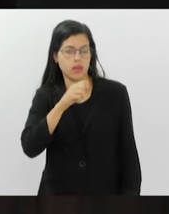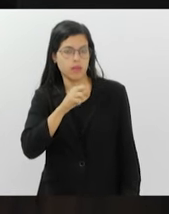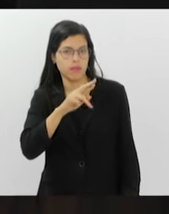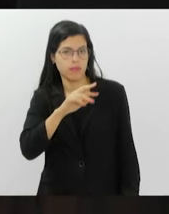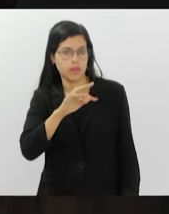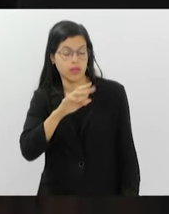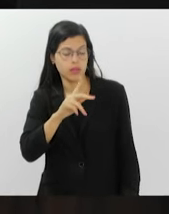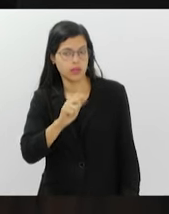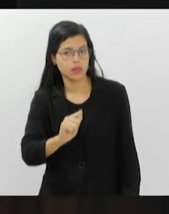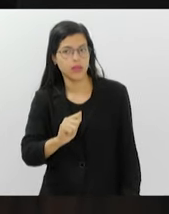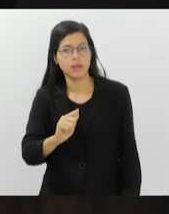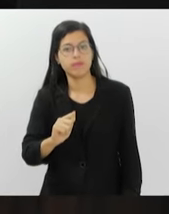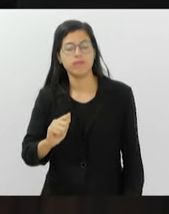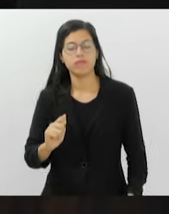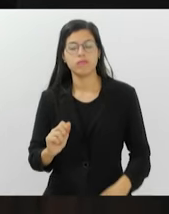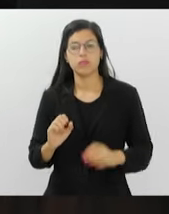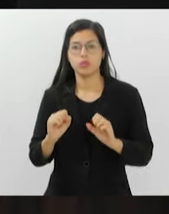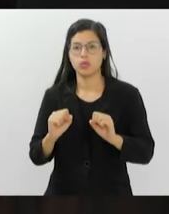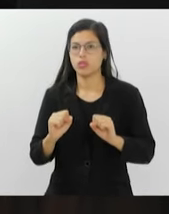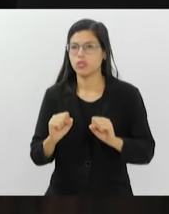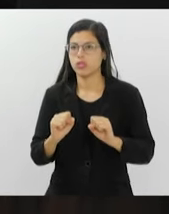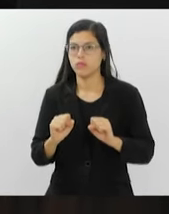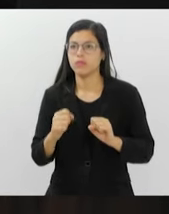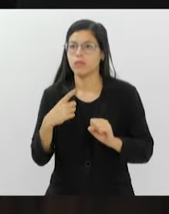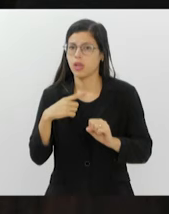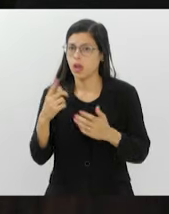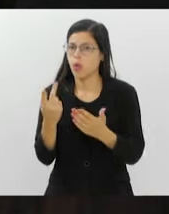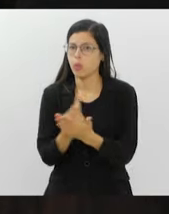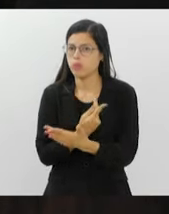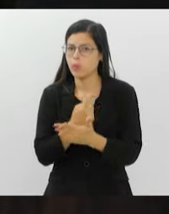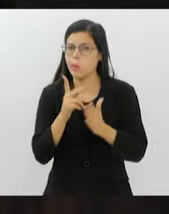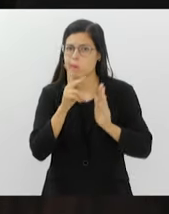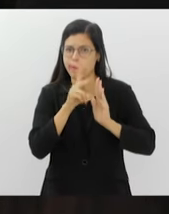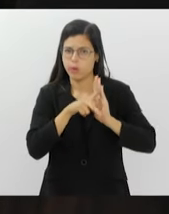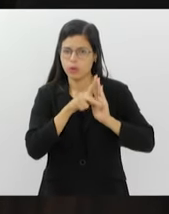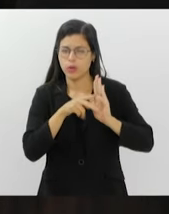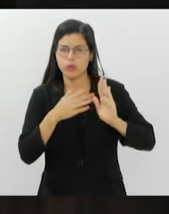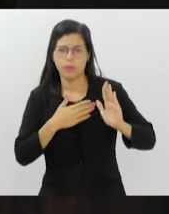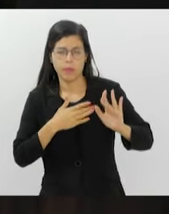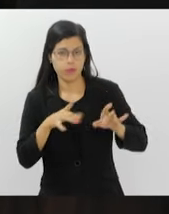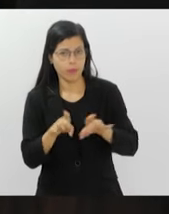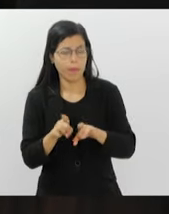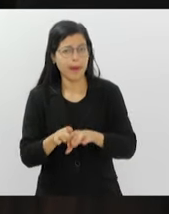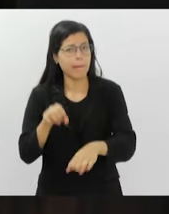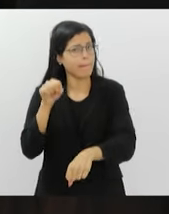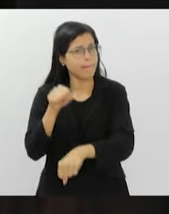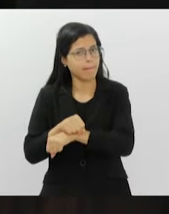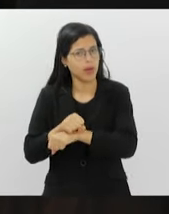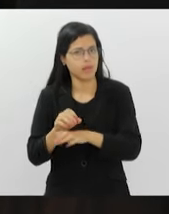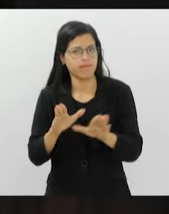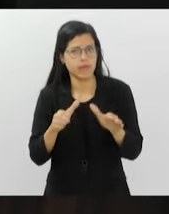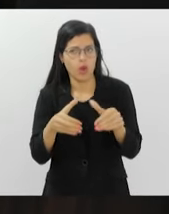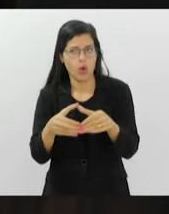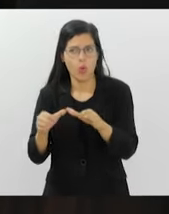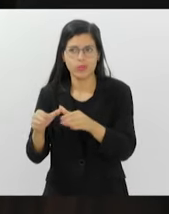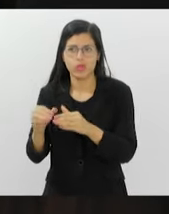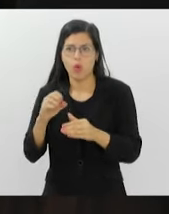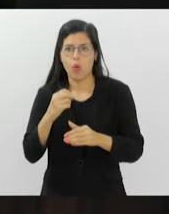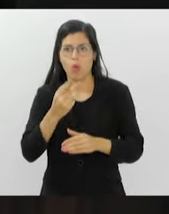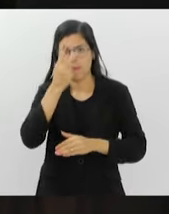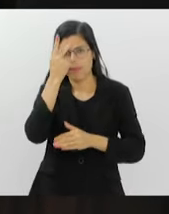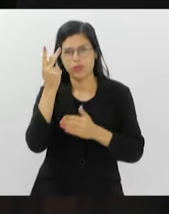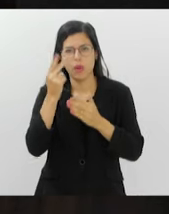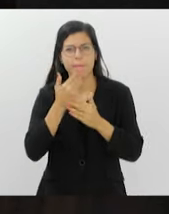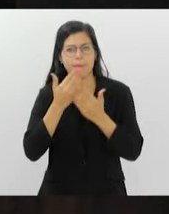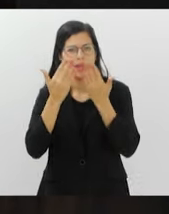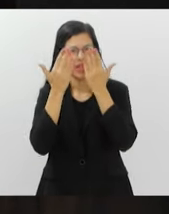já que tem acontecido isso até com projetos meus também que param nas comissões ou Alguém pede vistas e passa